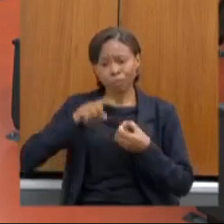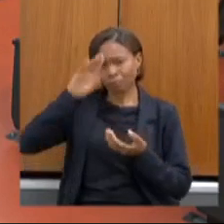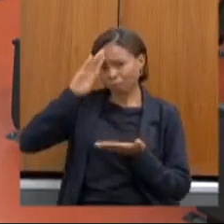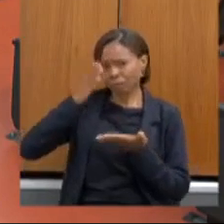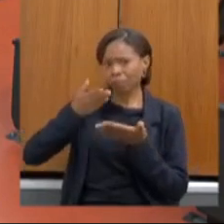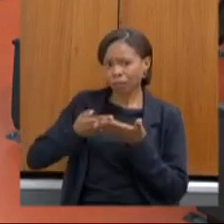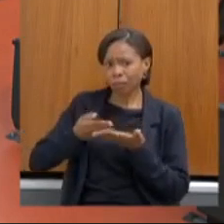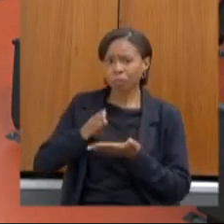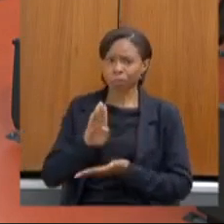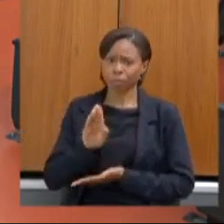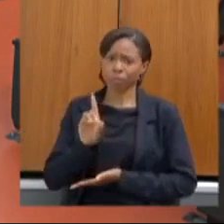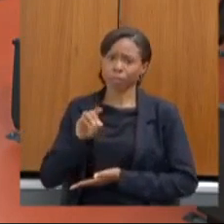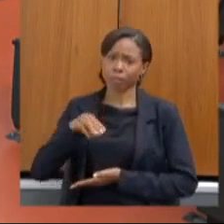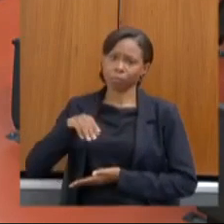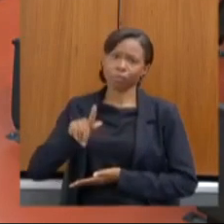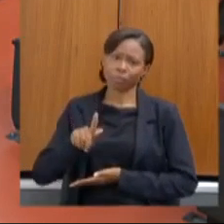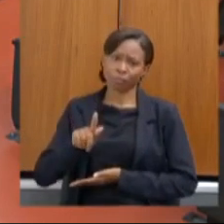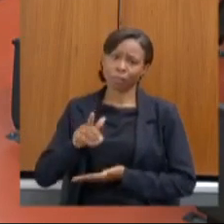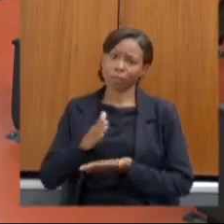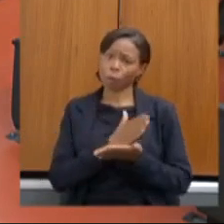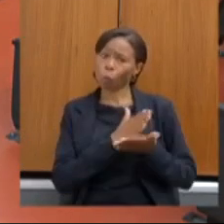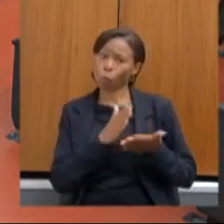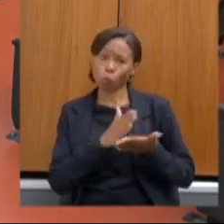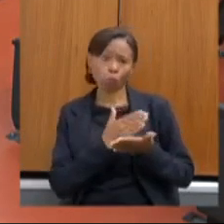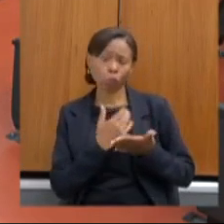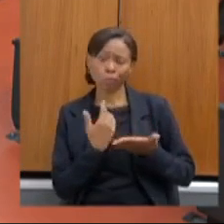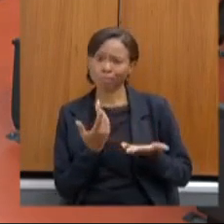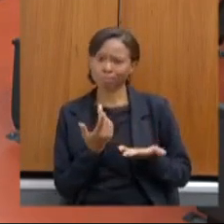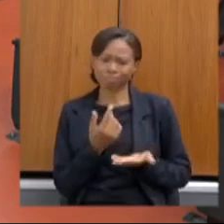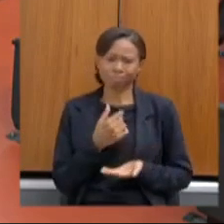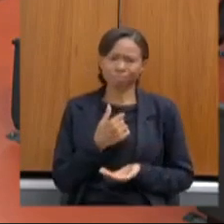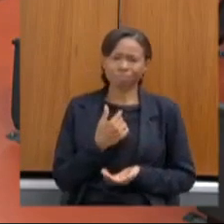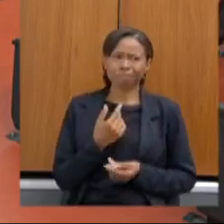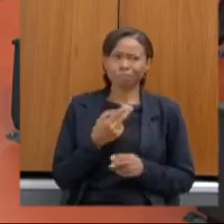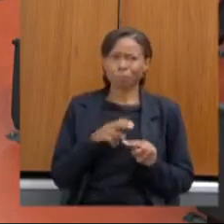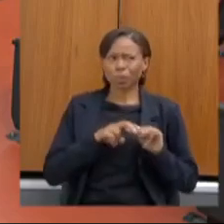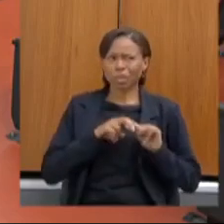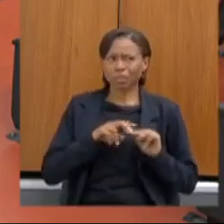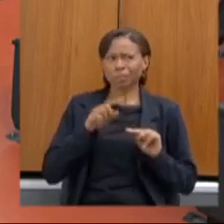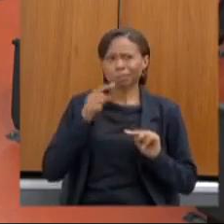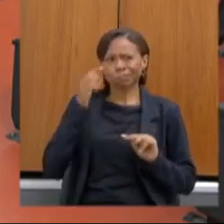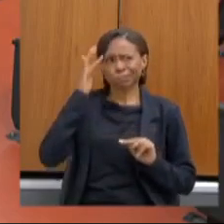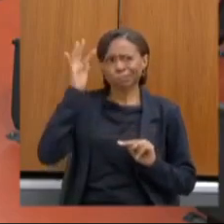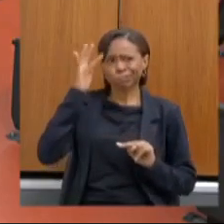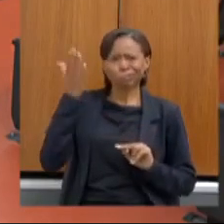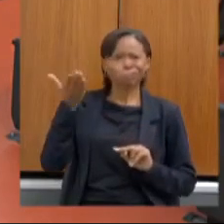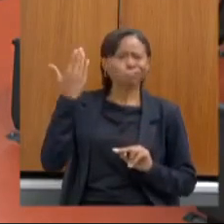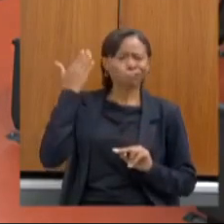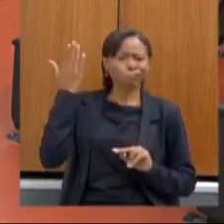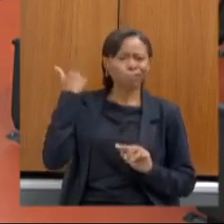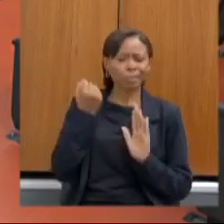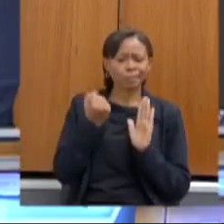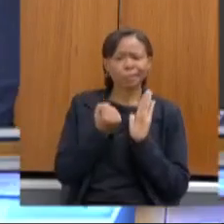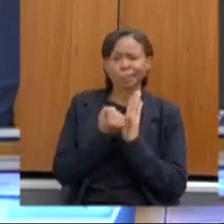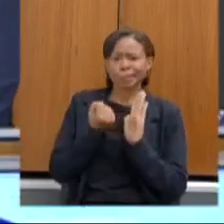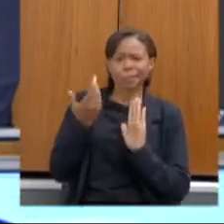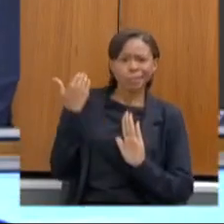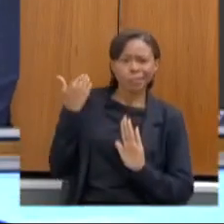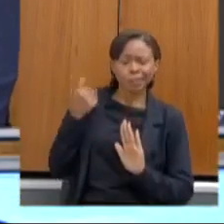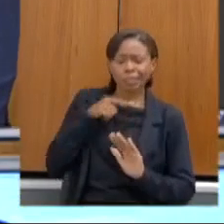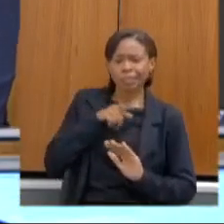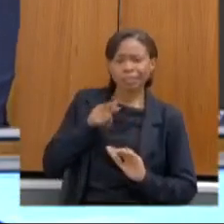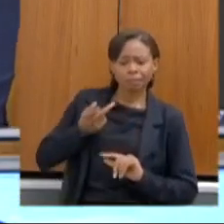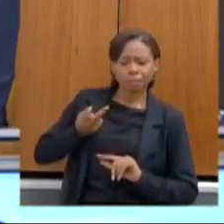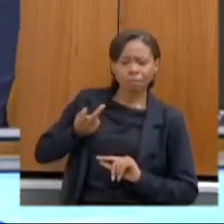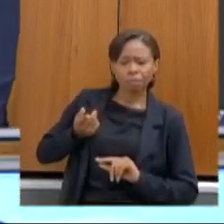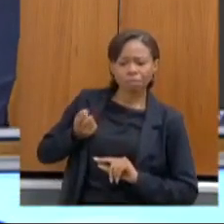banco é por uma estigma antiga e as Stickman mudou e a gente precisa O que é dela